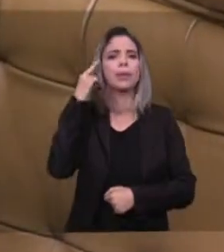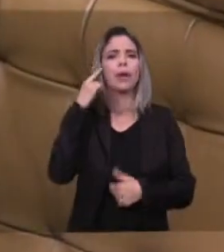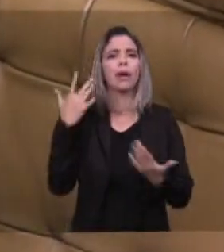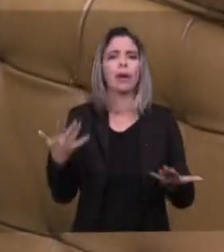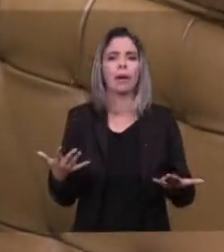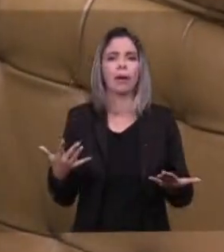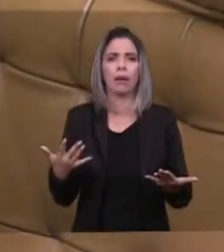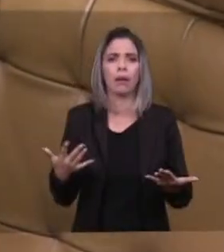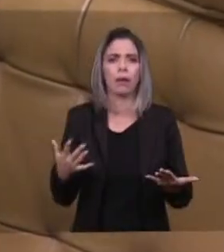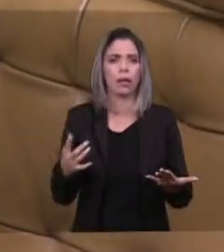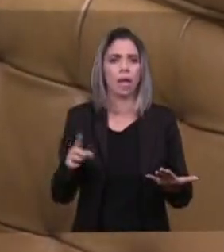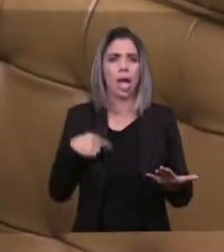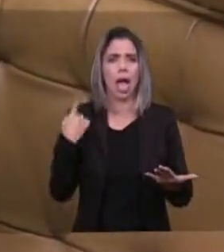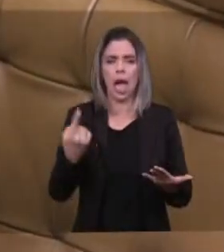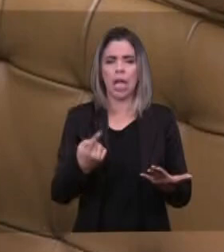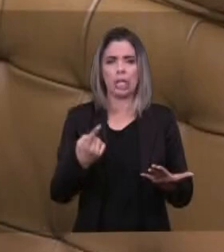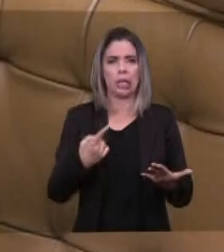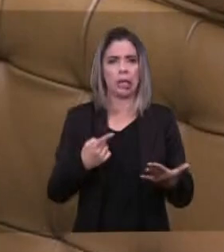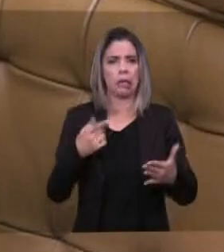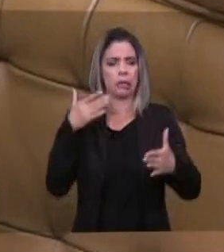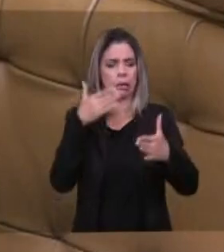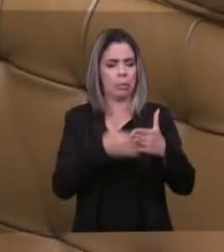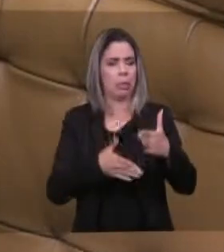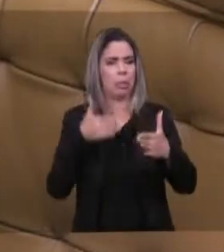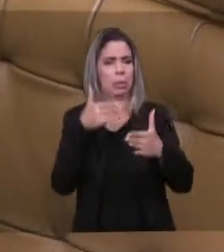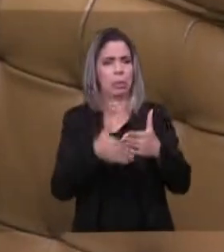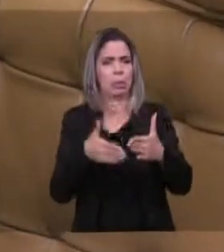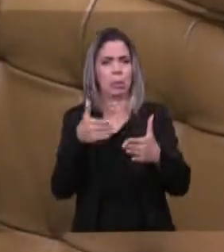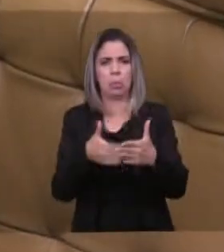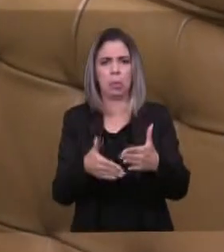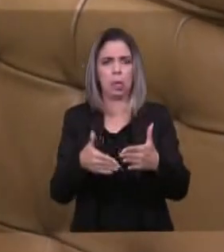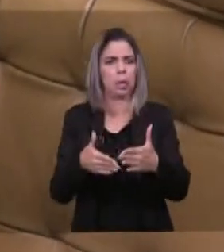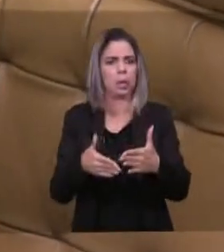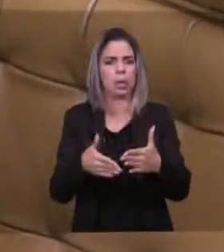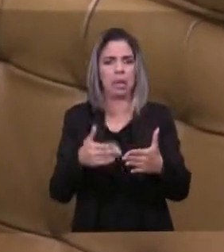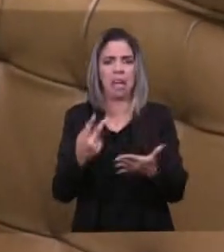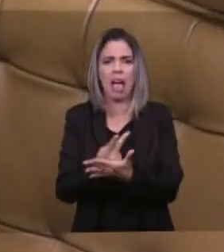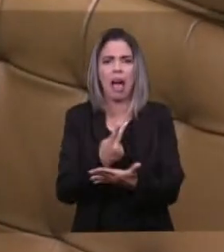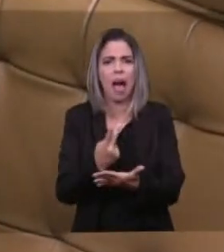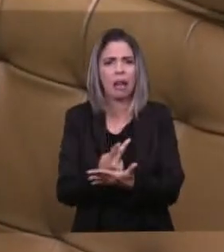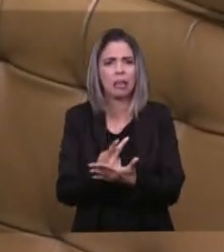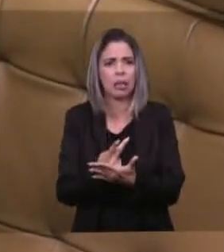jamais defender restrições indevidas. Não, nada disso.